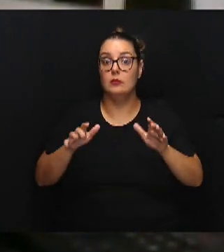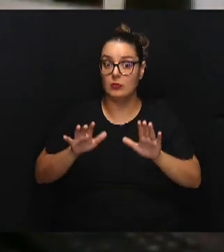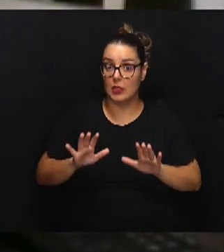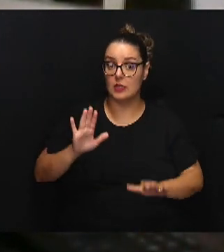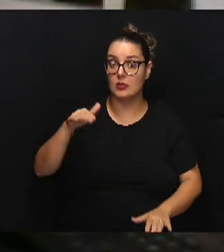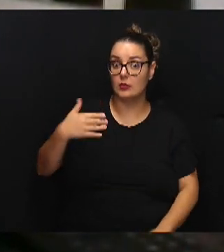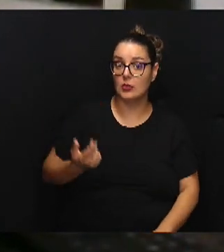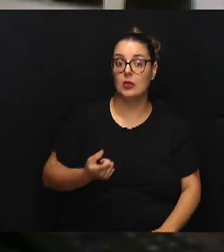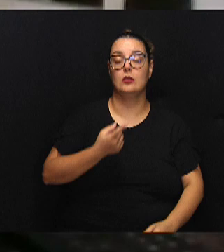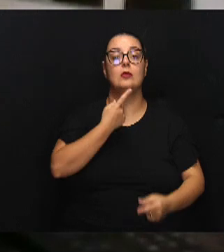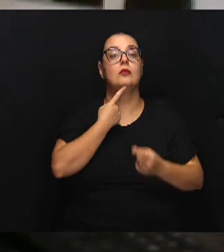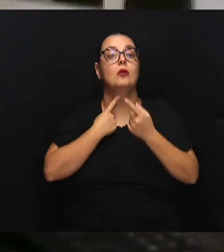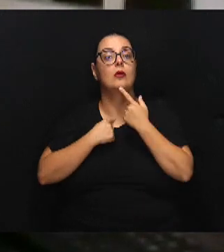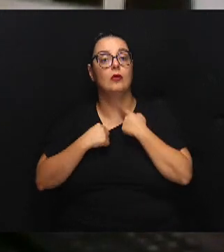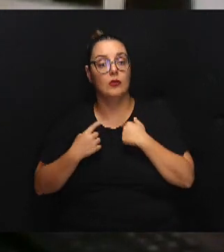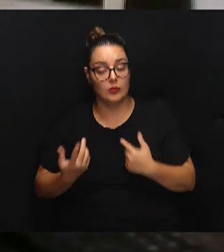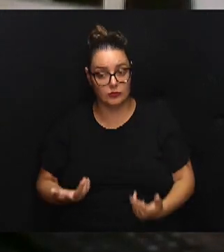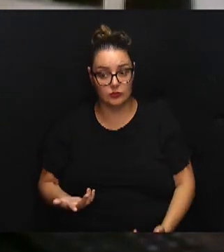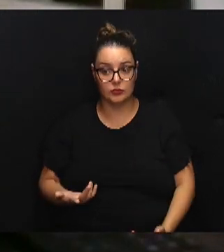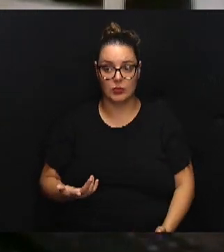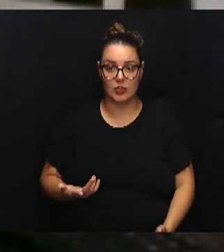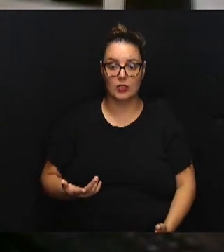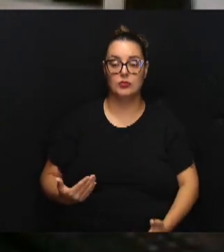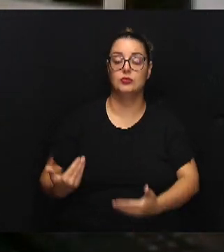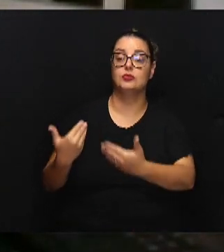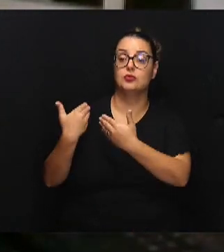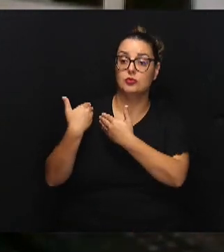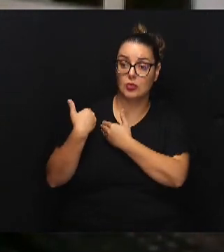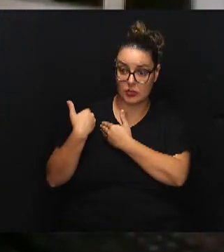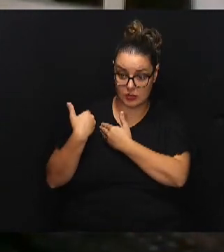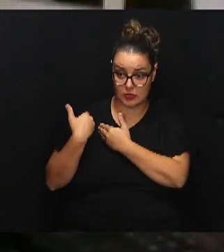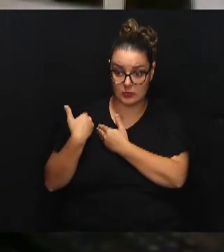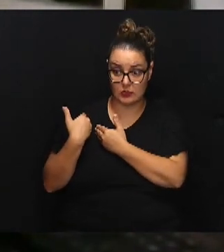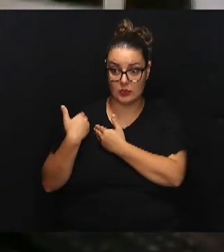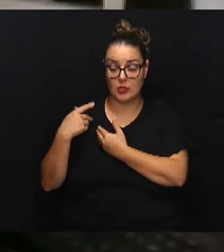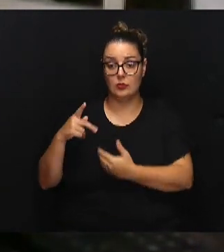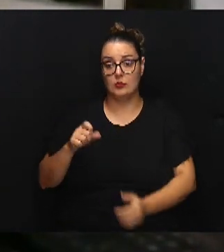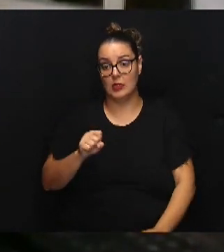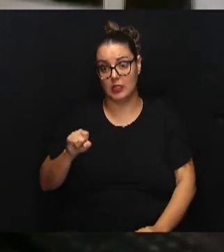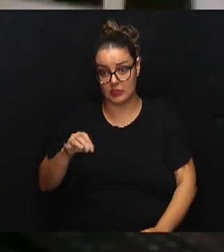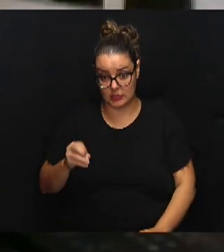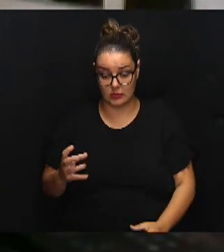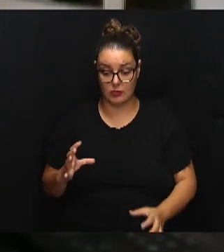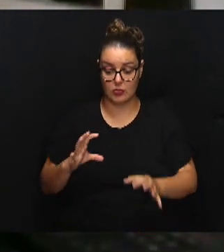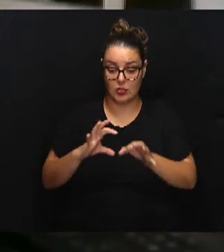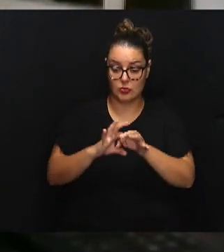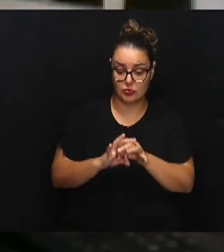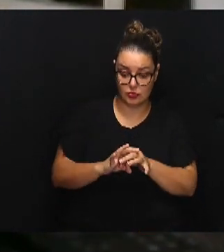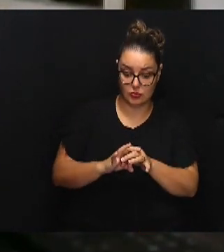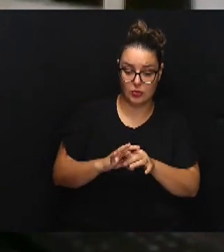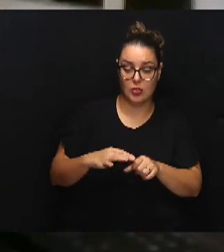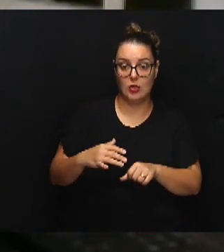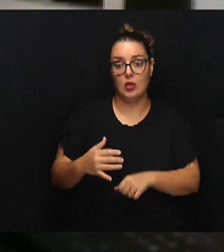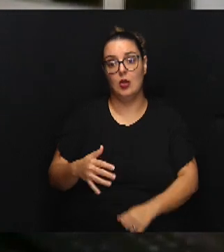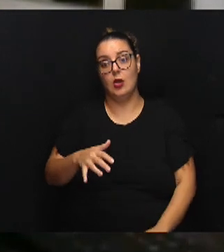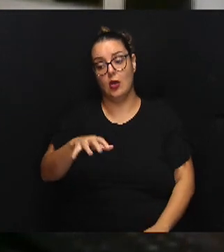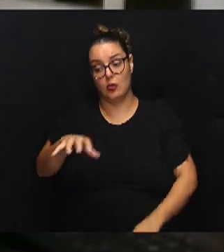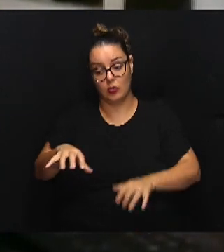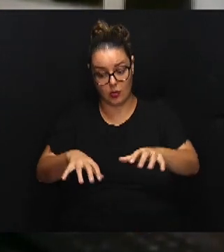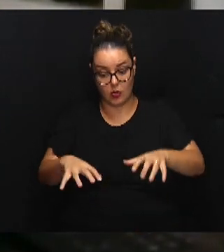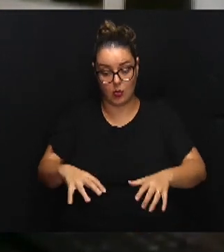há vontade, né, dos responsáveis pelo passivo, aliados ao órgão ambiental, aos